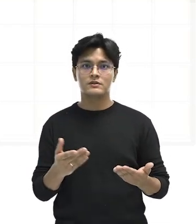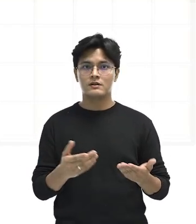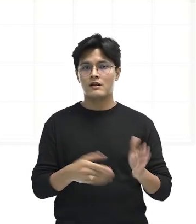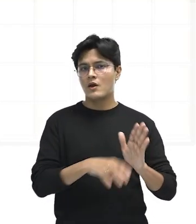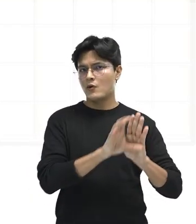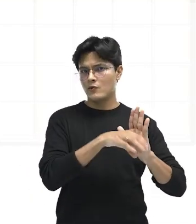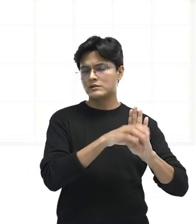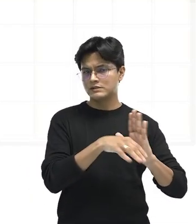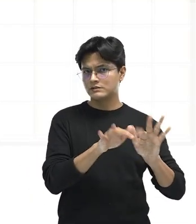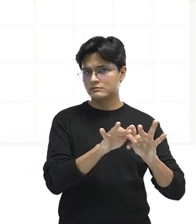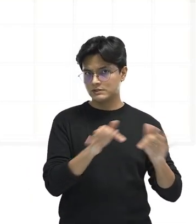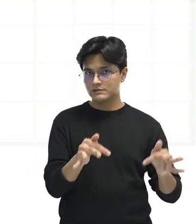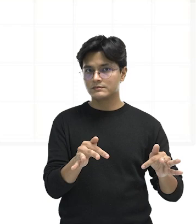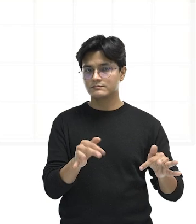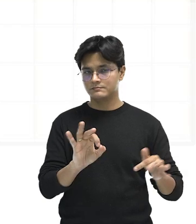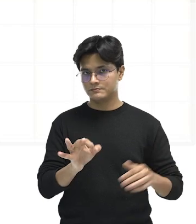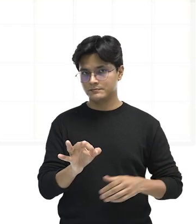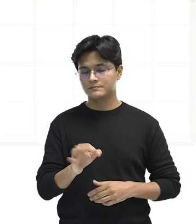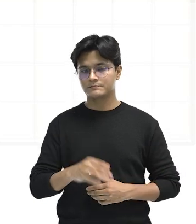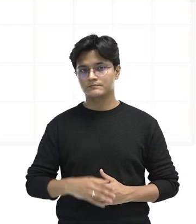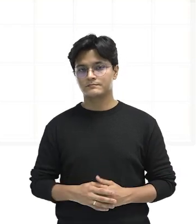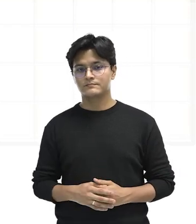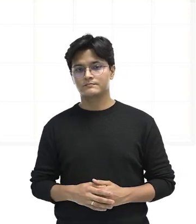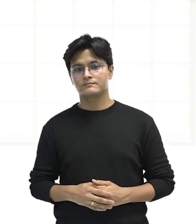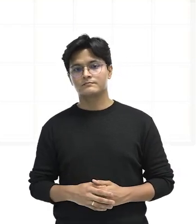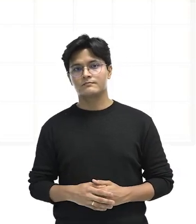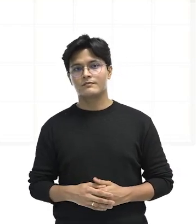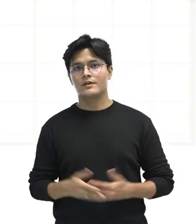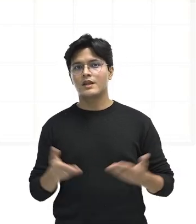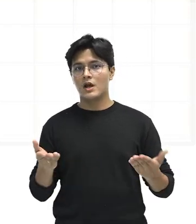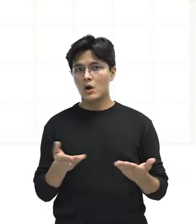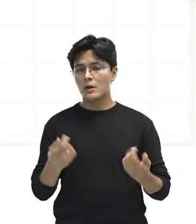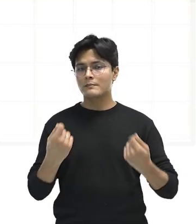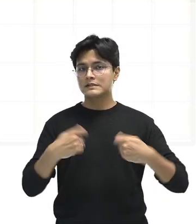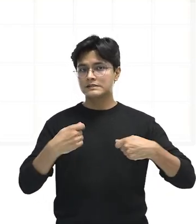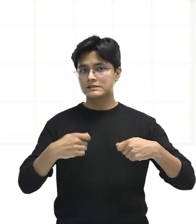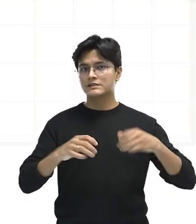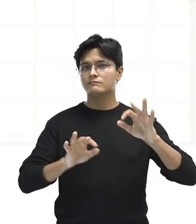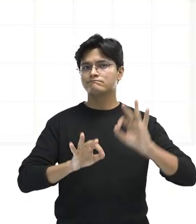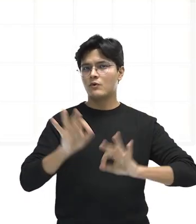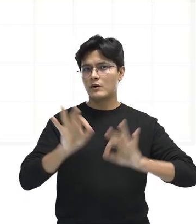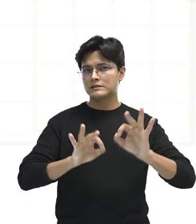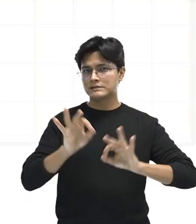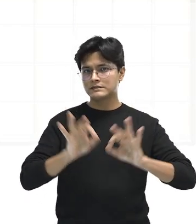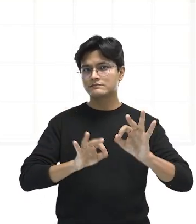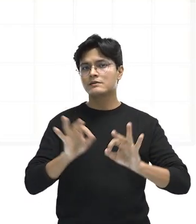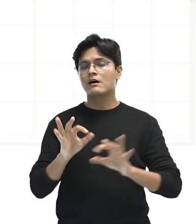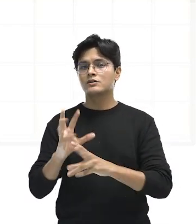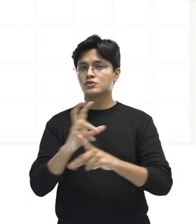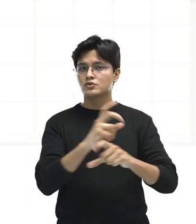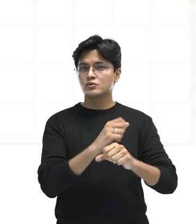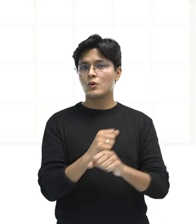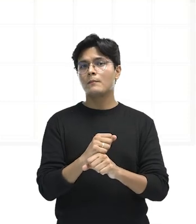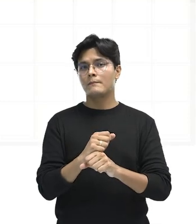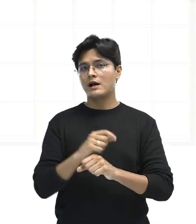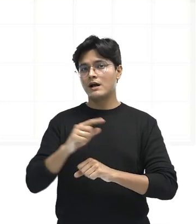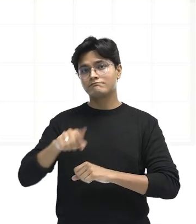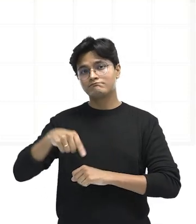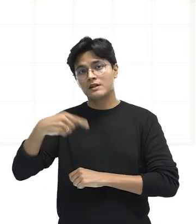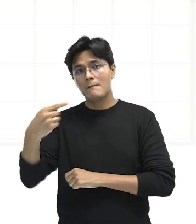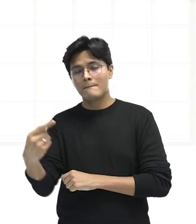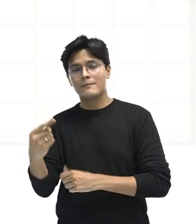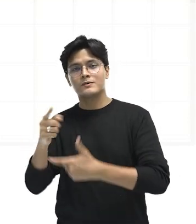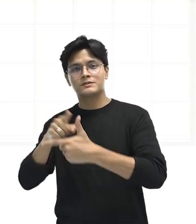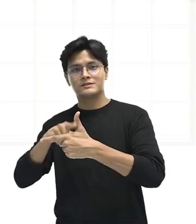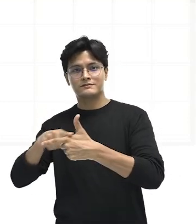extremamente simples. O que a gente vai ter aqui é trabalho, né? Para fazer esse somatório e em seguida a divisão,